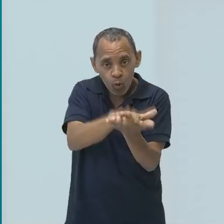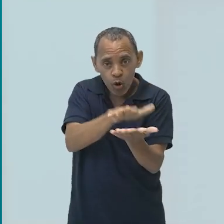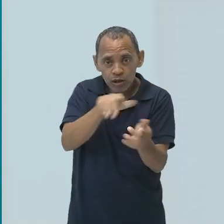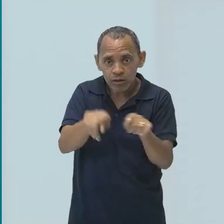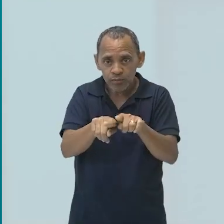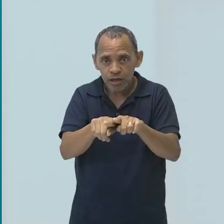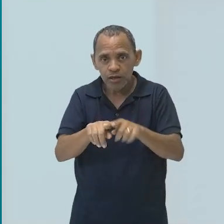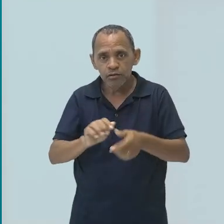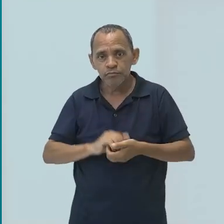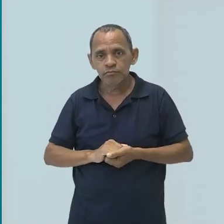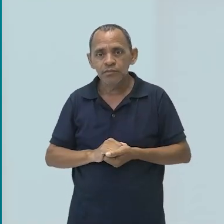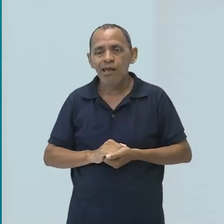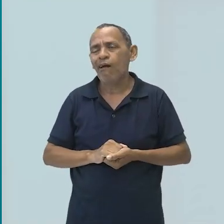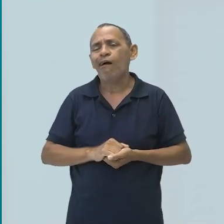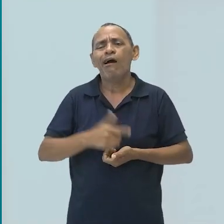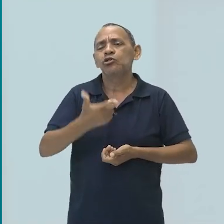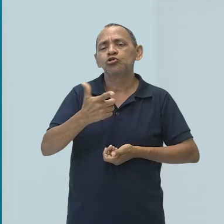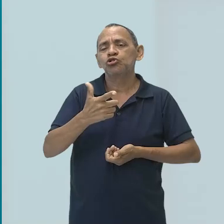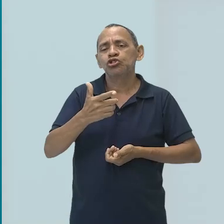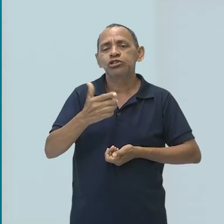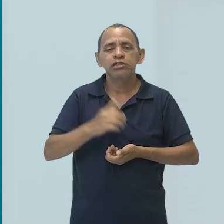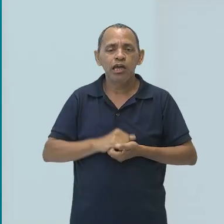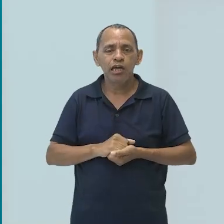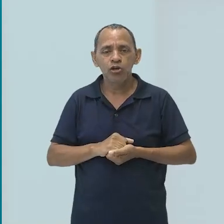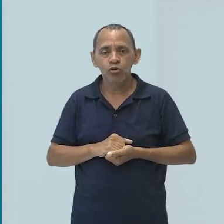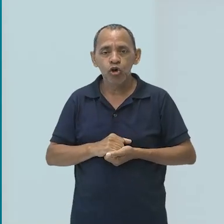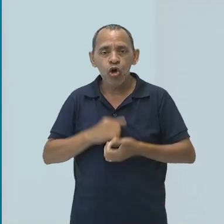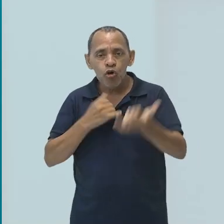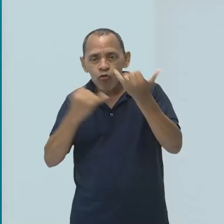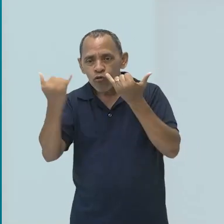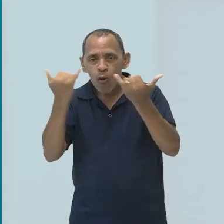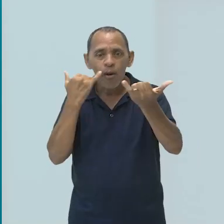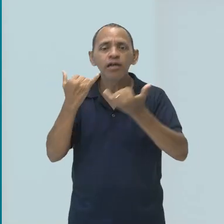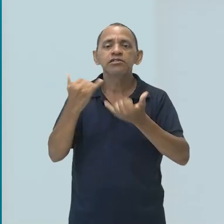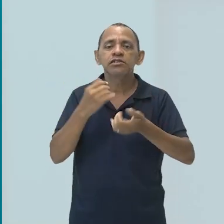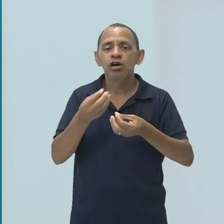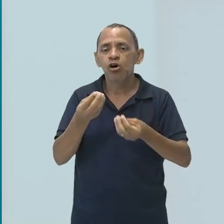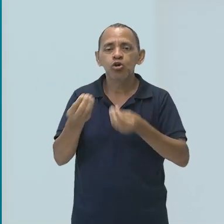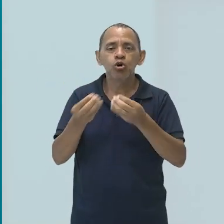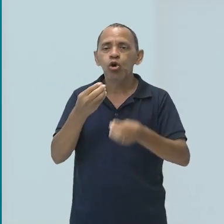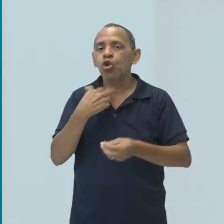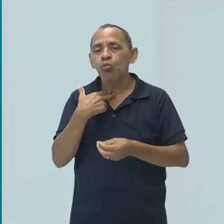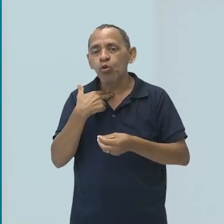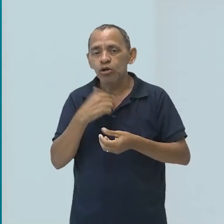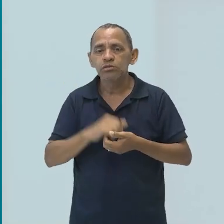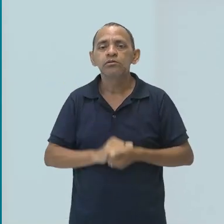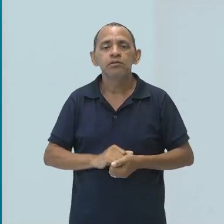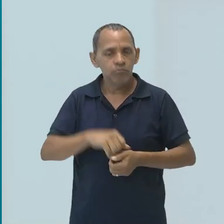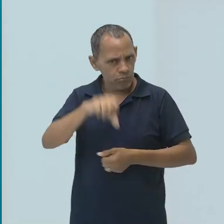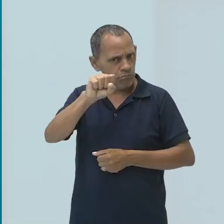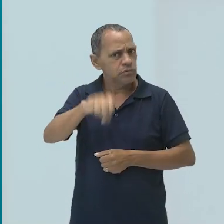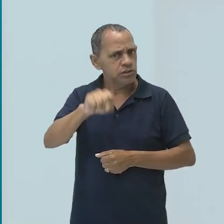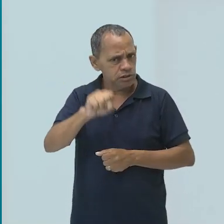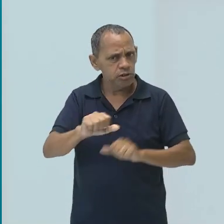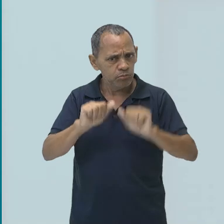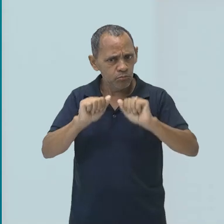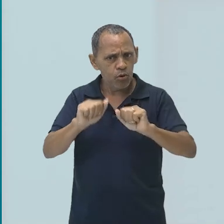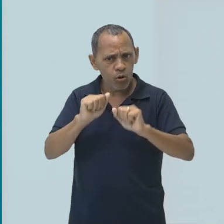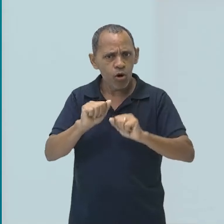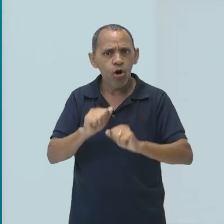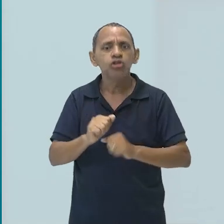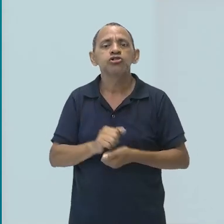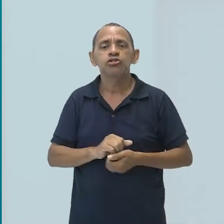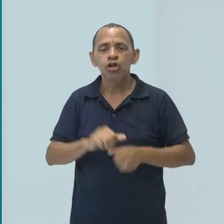tenho conhecimento, eu não vou prestar socorro. Não, o que você pode fazer? Pelo menos ligar para o atendimento de